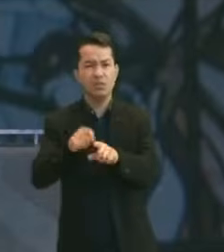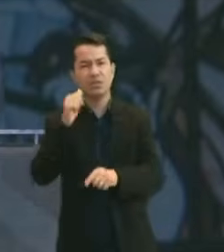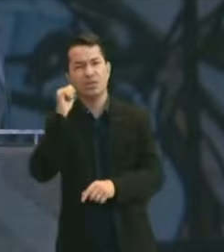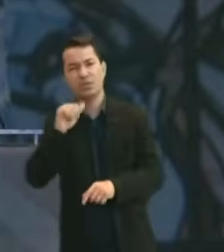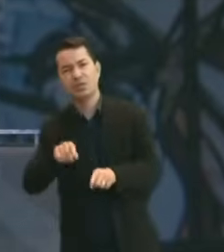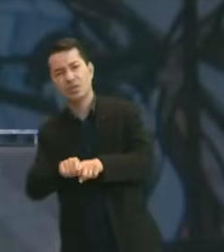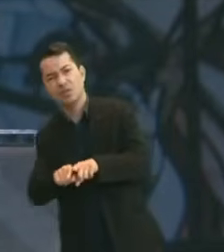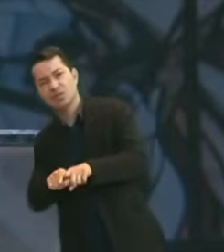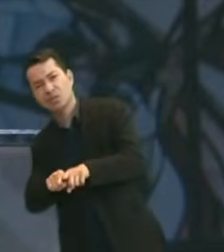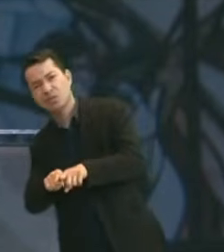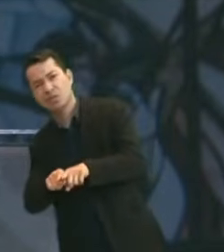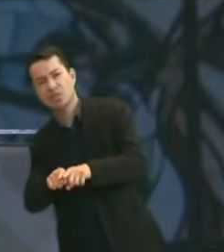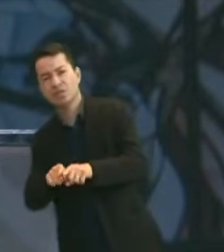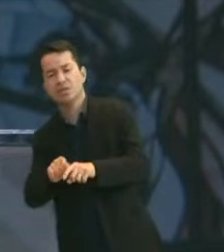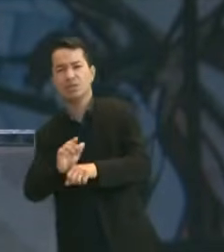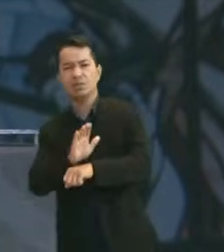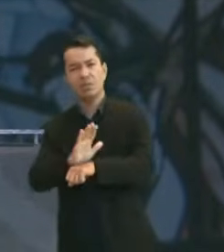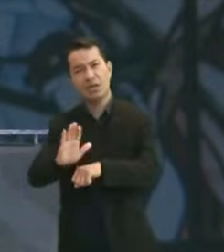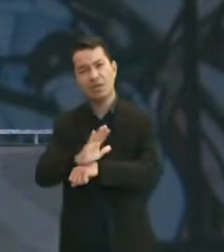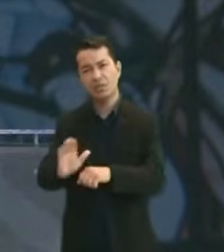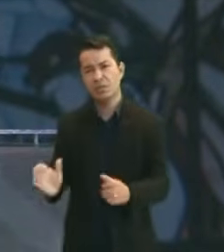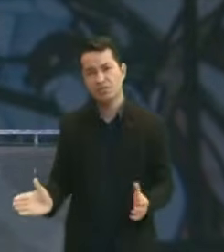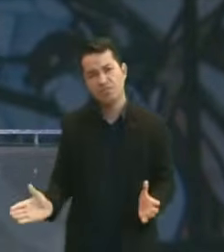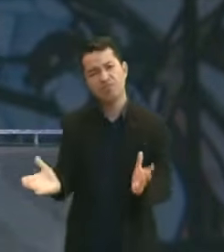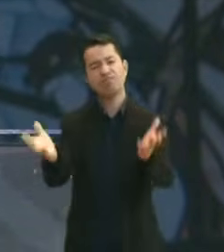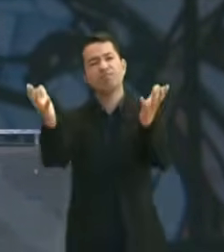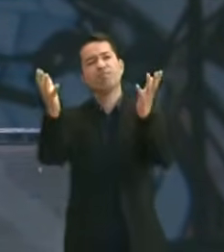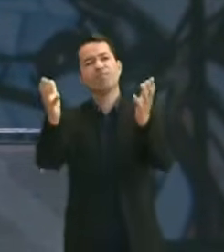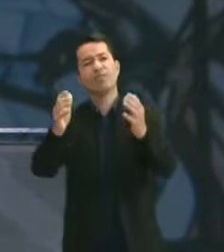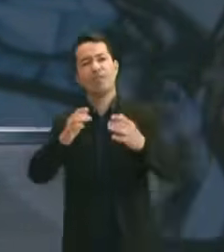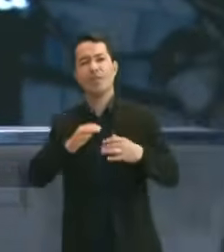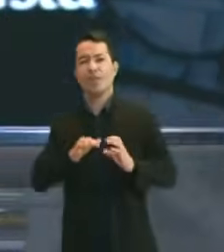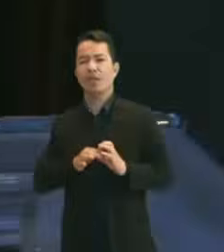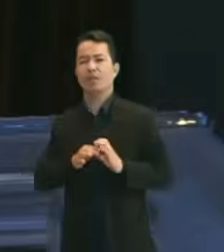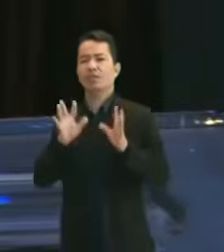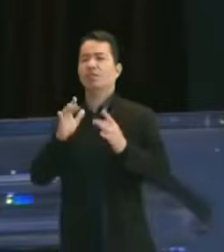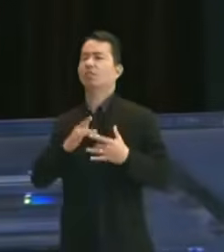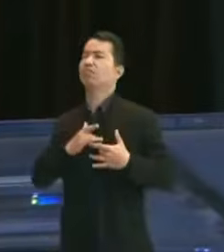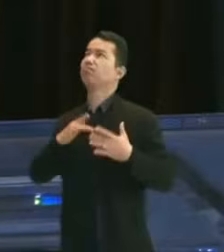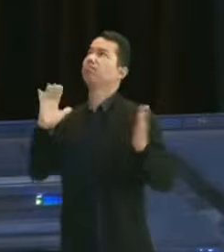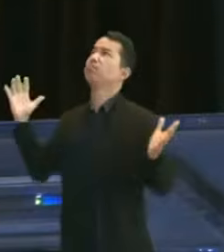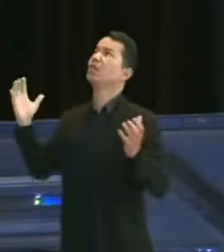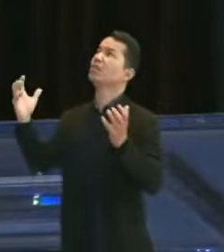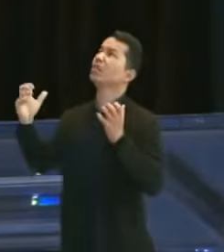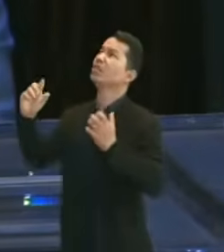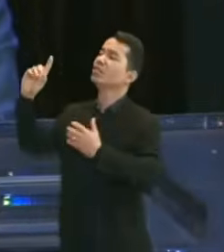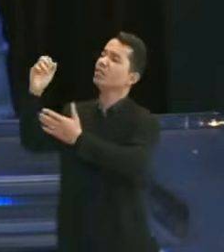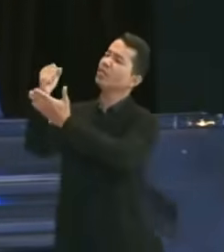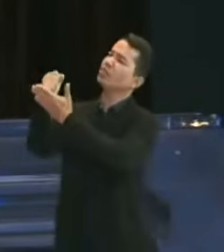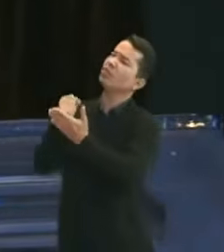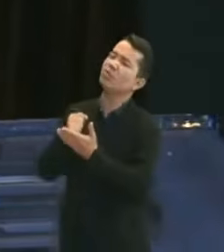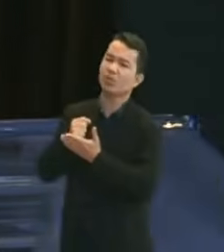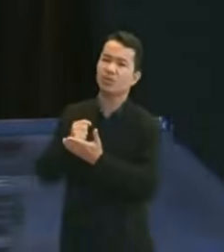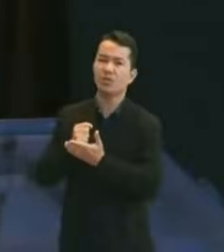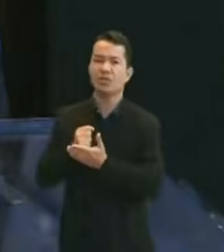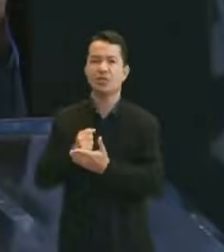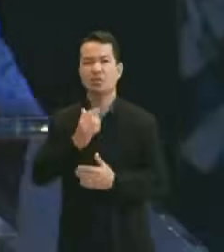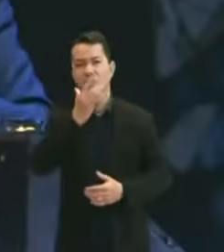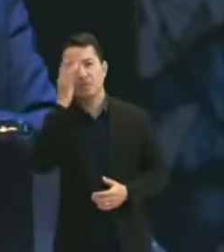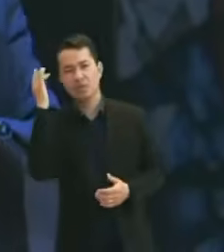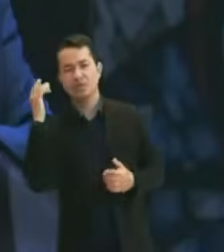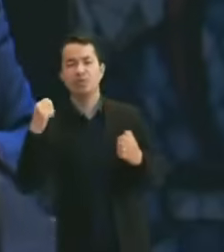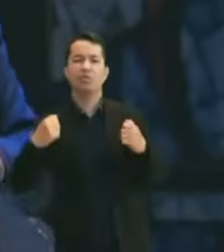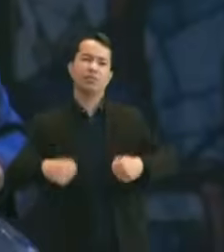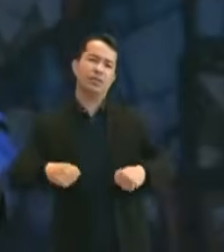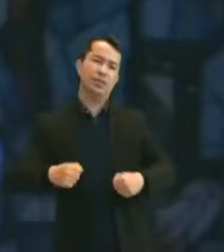de irmãos e irmãos, Barnabés, que se colocam à disposição do rei e falam: Senhor, tem pessoas que precisam de mim. Tem pessoas que